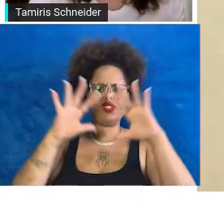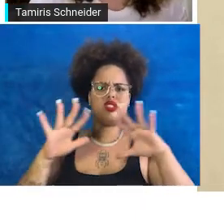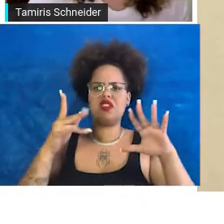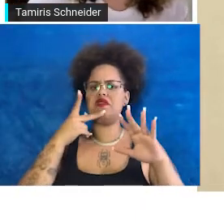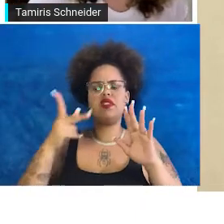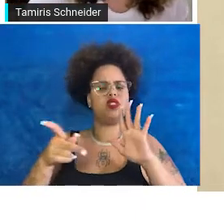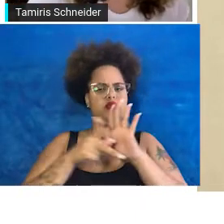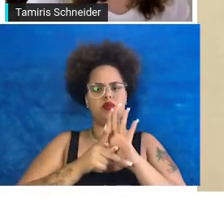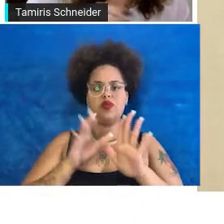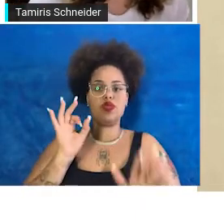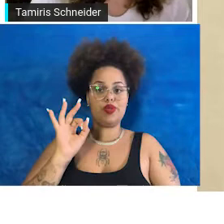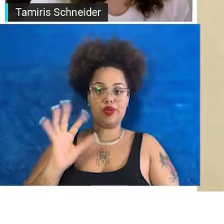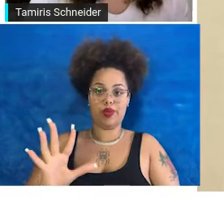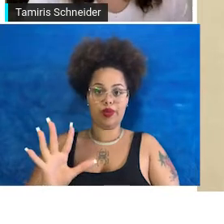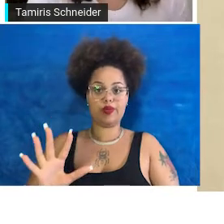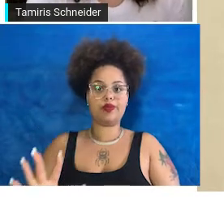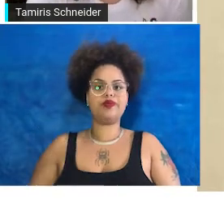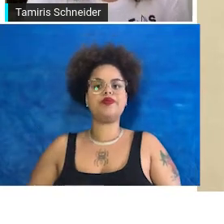só.